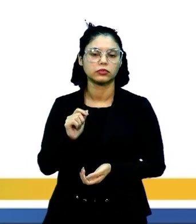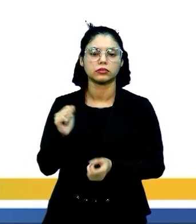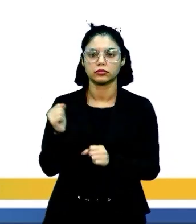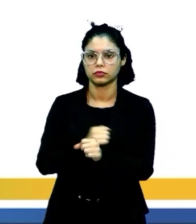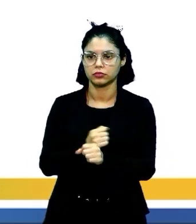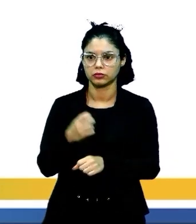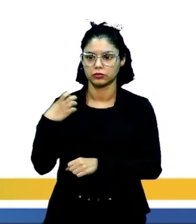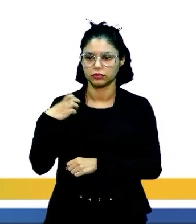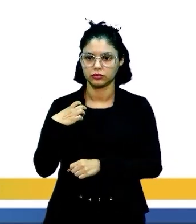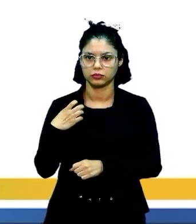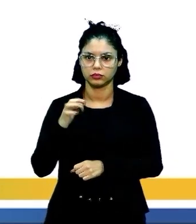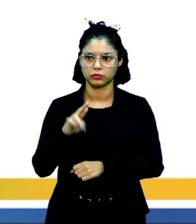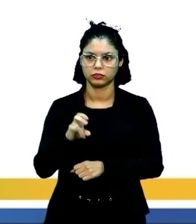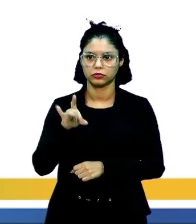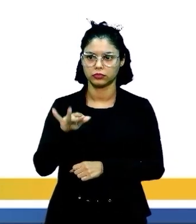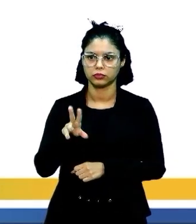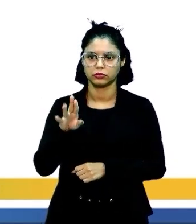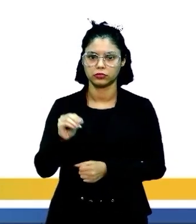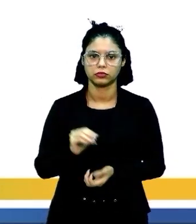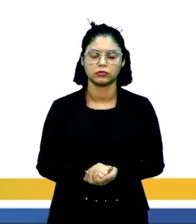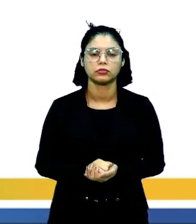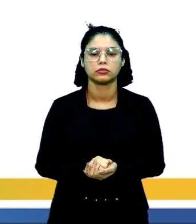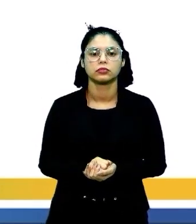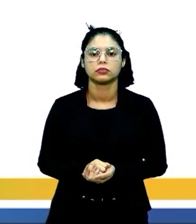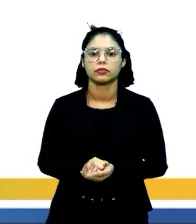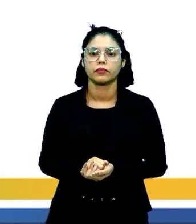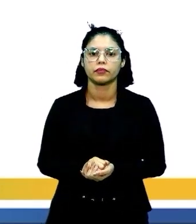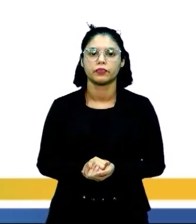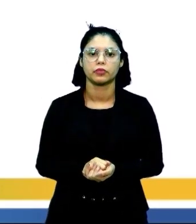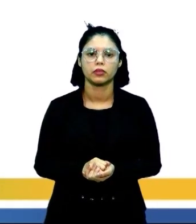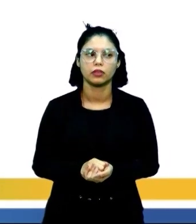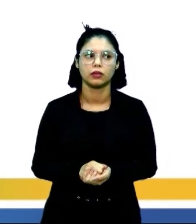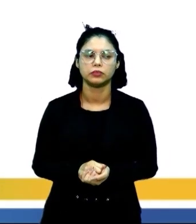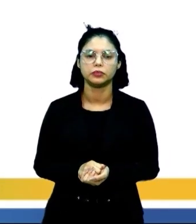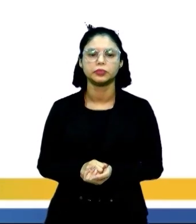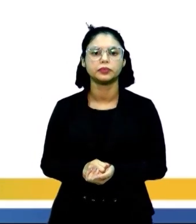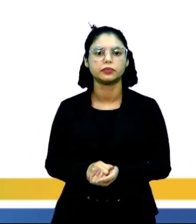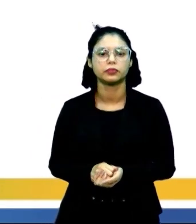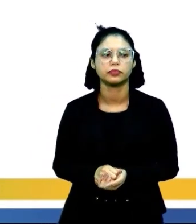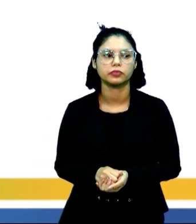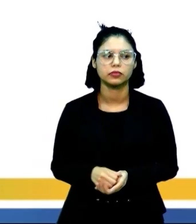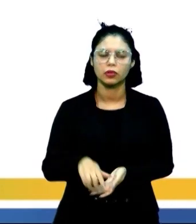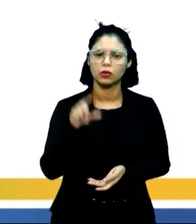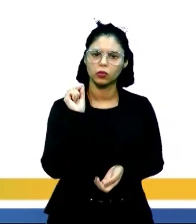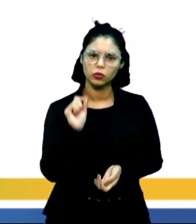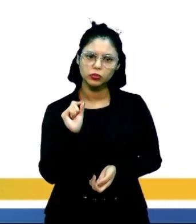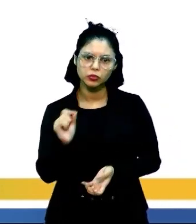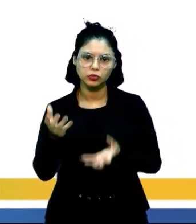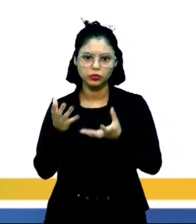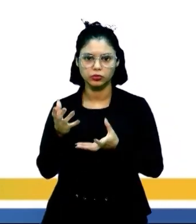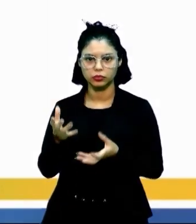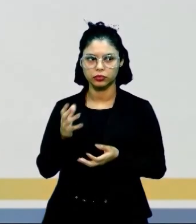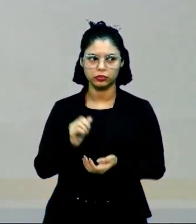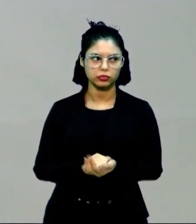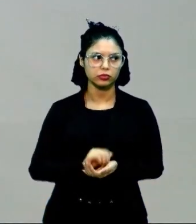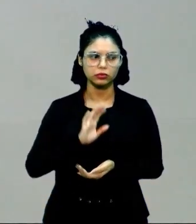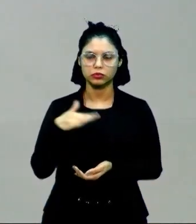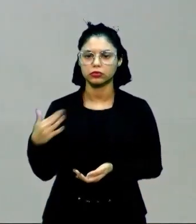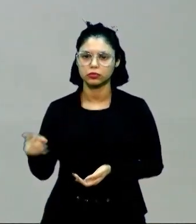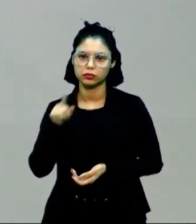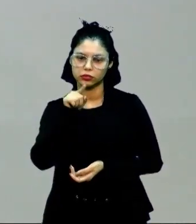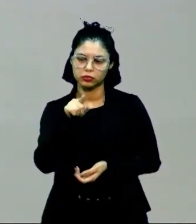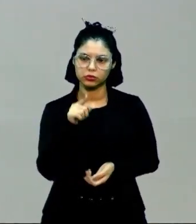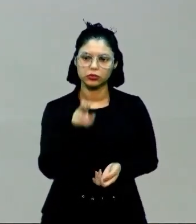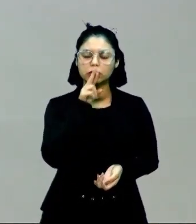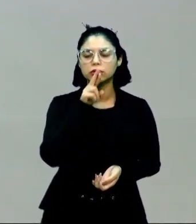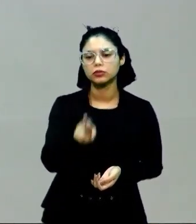ser etnocentrismo. Agora vamos ao comando da questão. O que é que a questão quer de nós? Quando você estiver